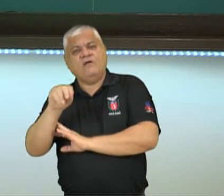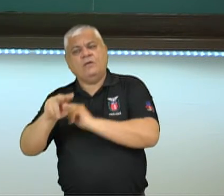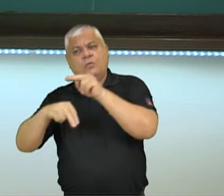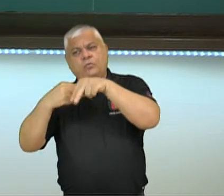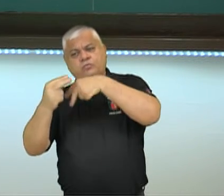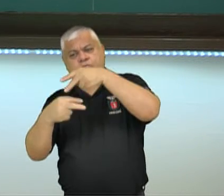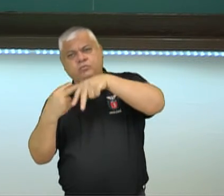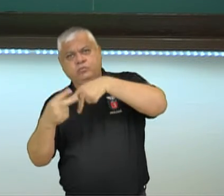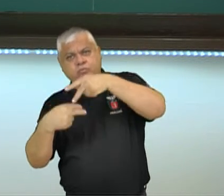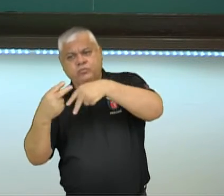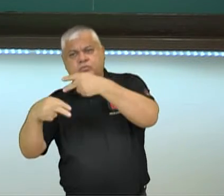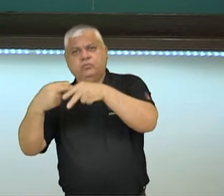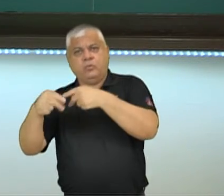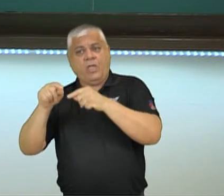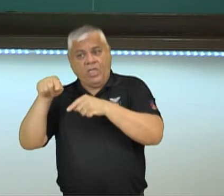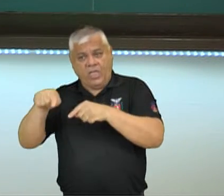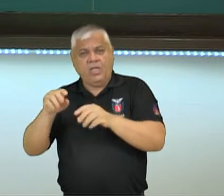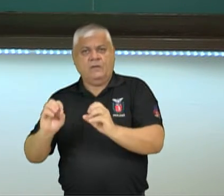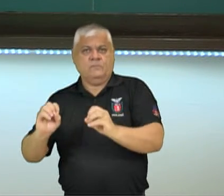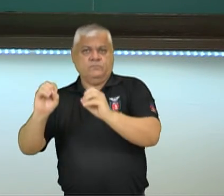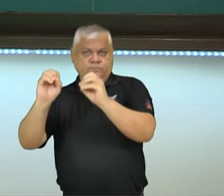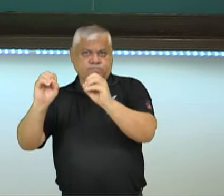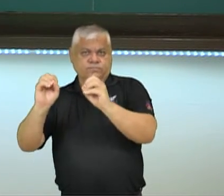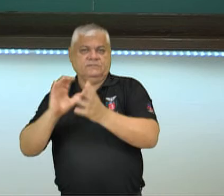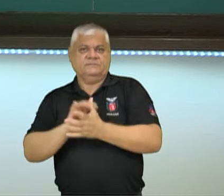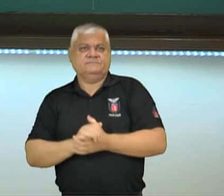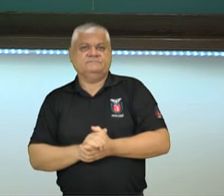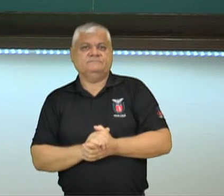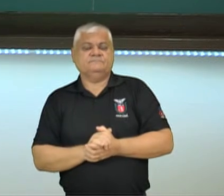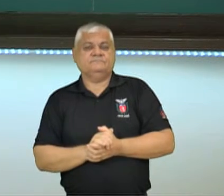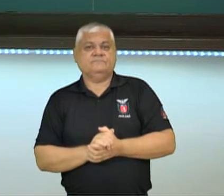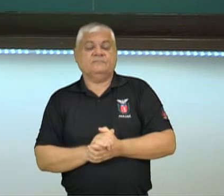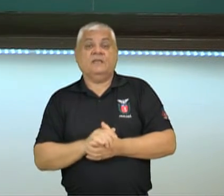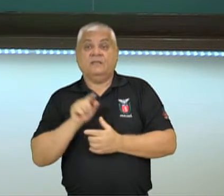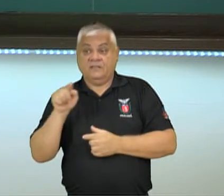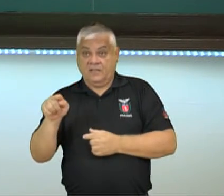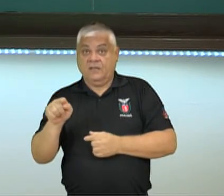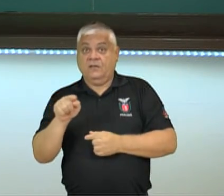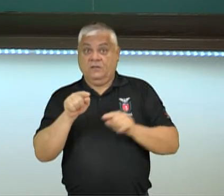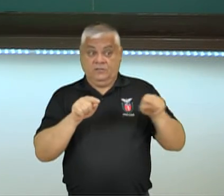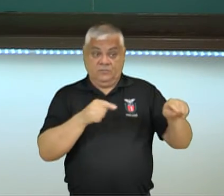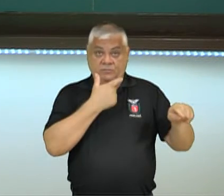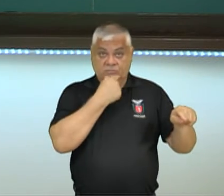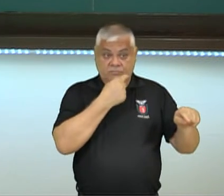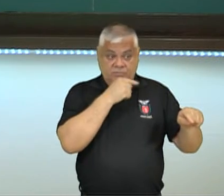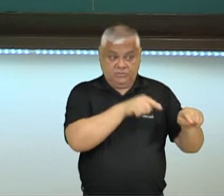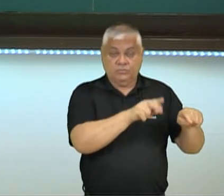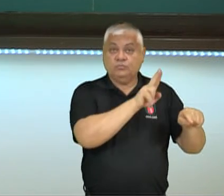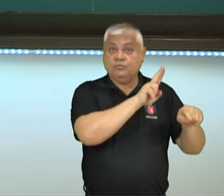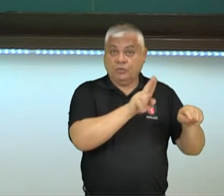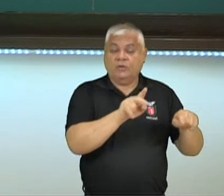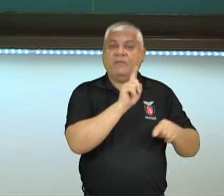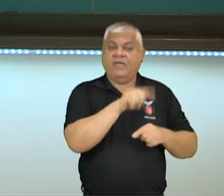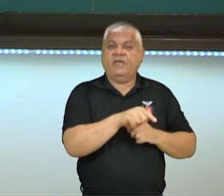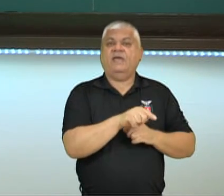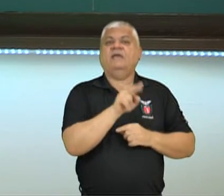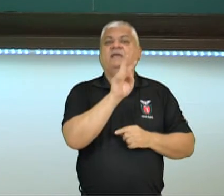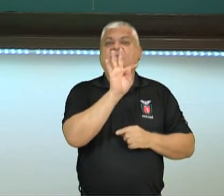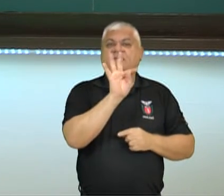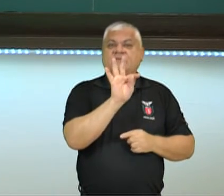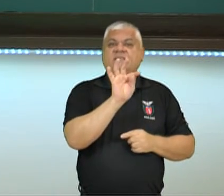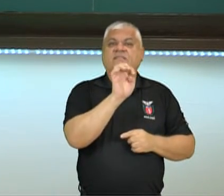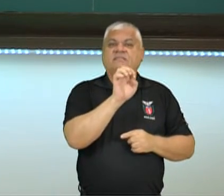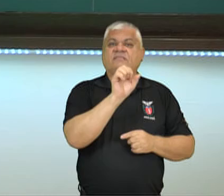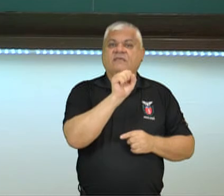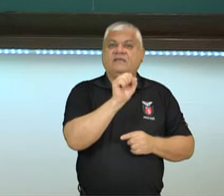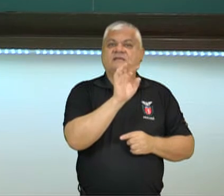hormônios sexuais são os ovários. Os hormônios masculinos, então, a gente chama aí